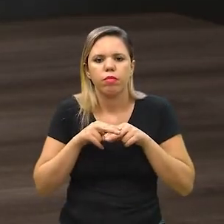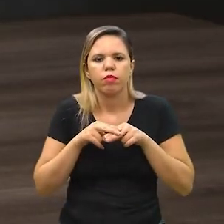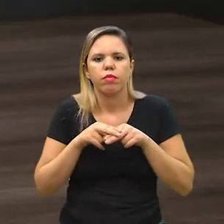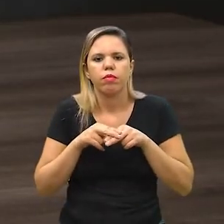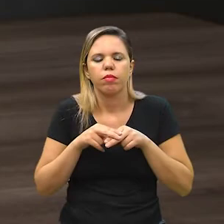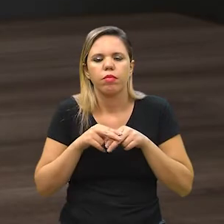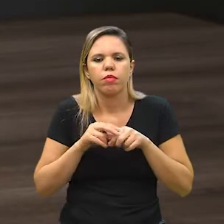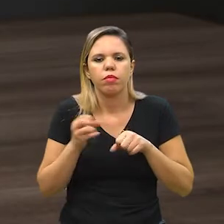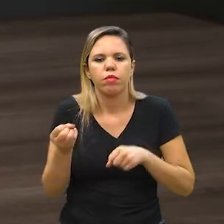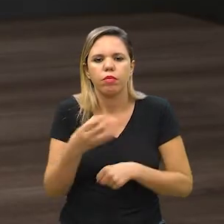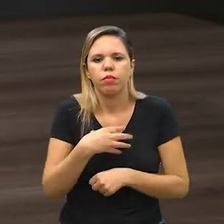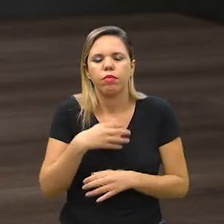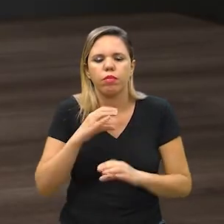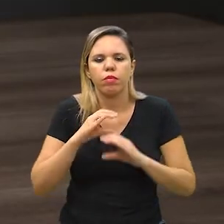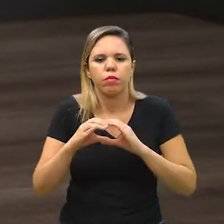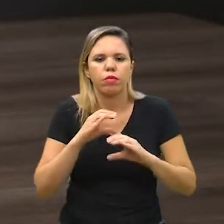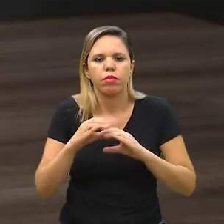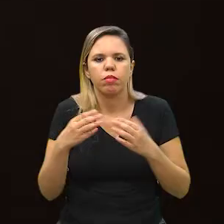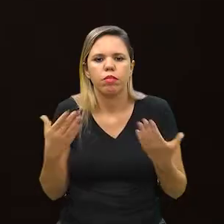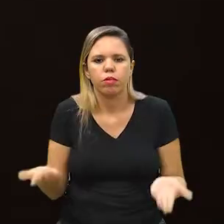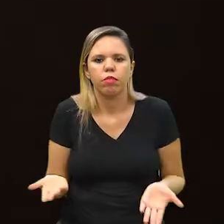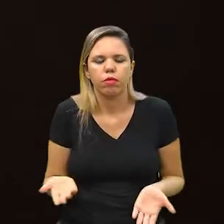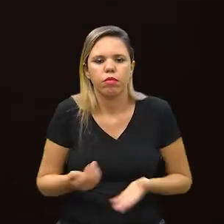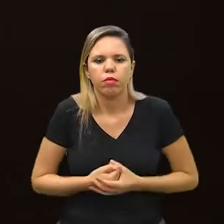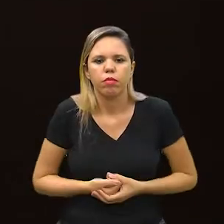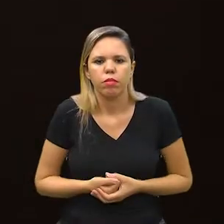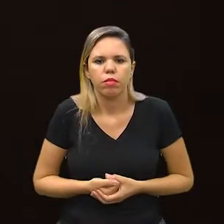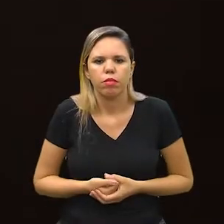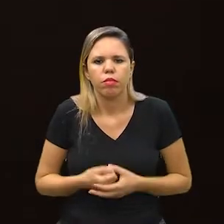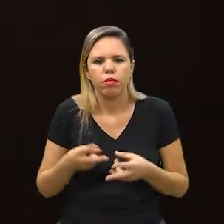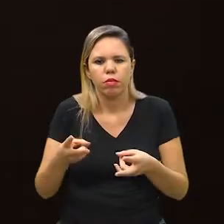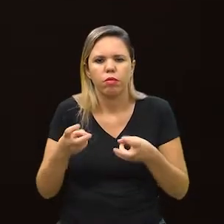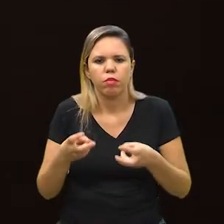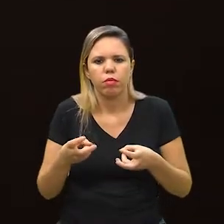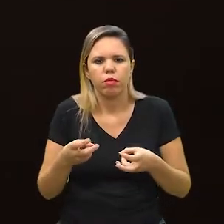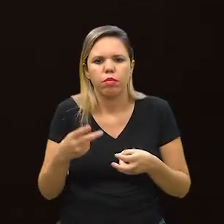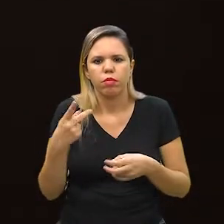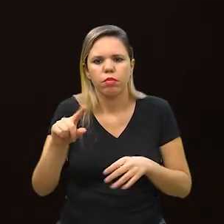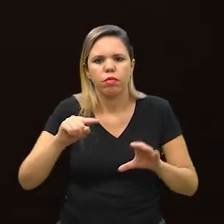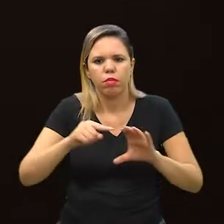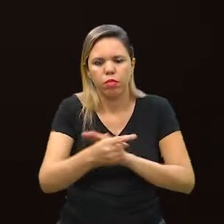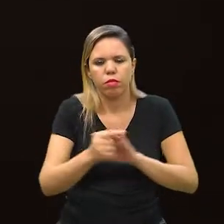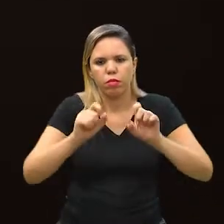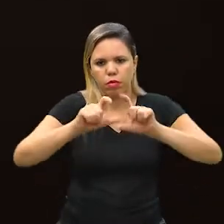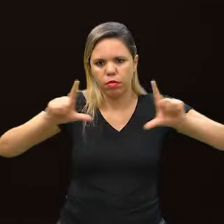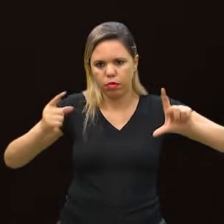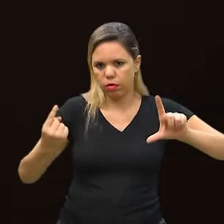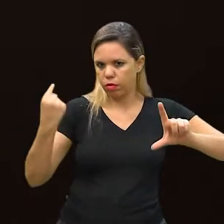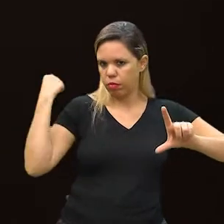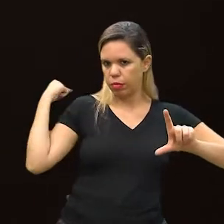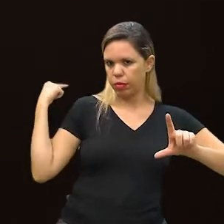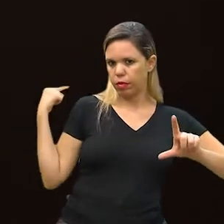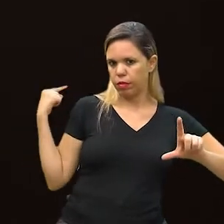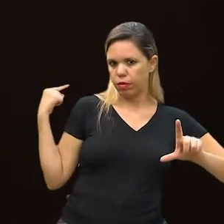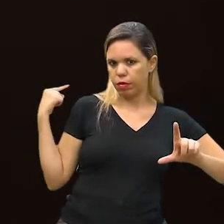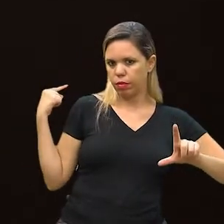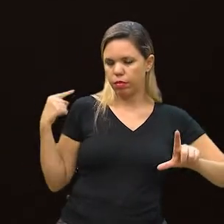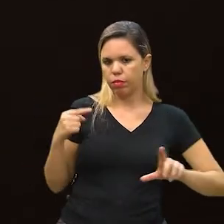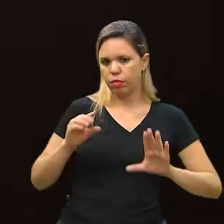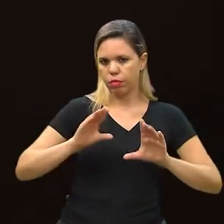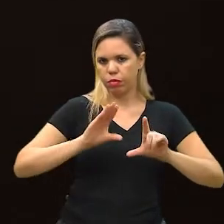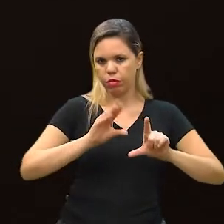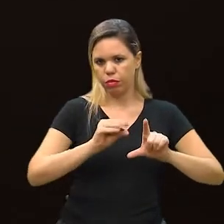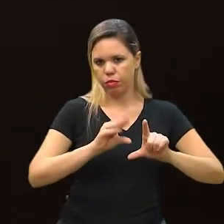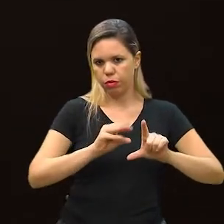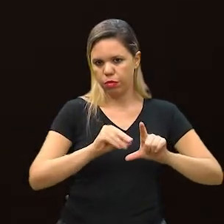novo modelo de comunicação, né? E eu percebo que ao seu fundo tem um quadrinho aí com QR